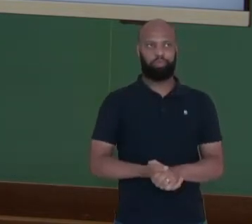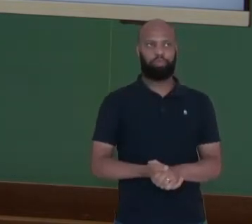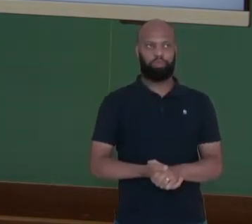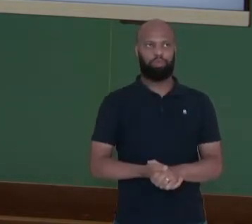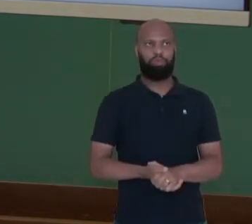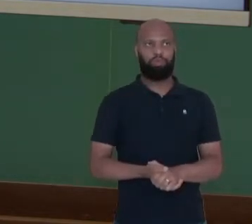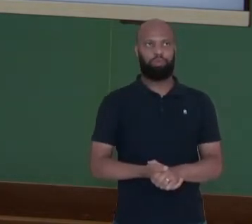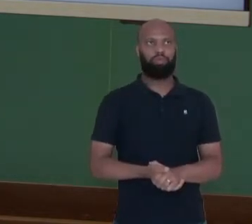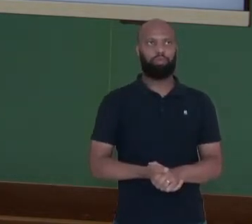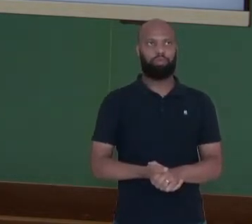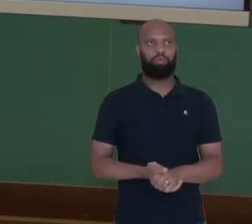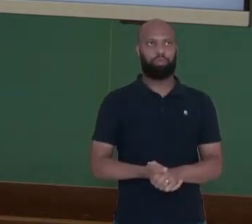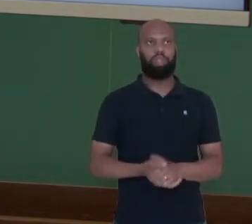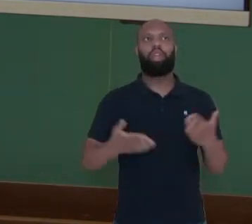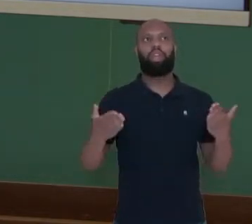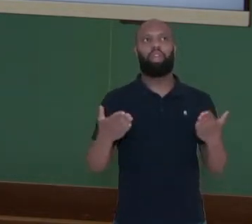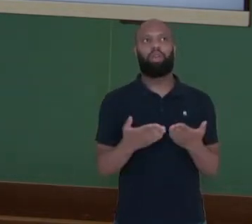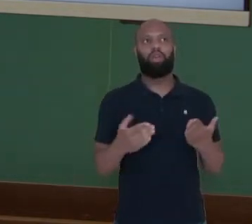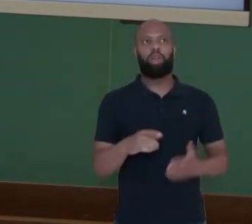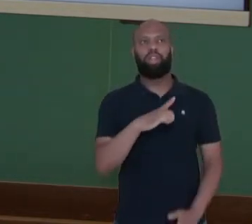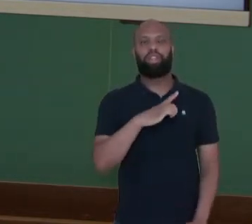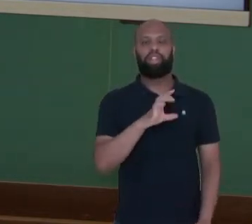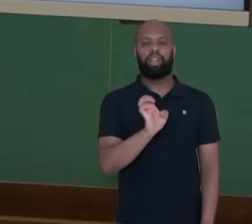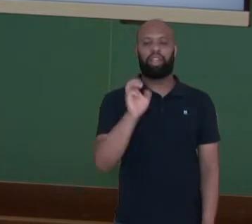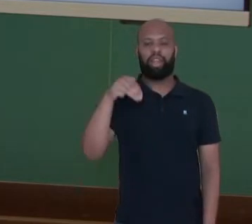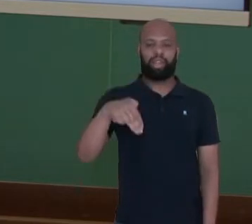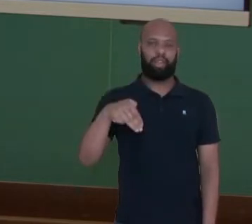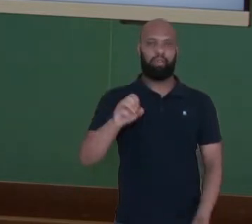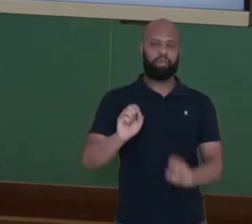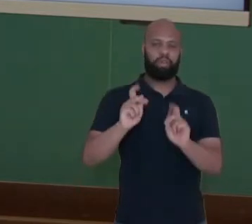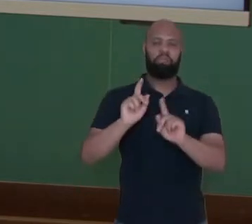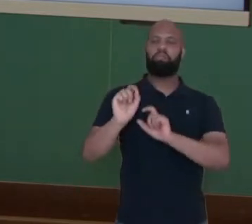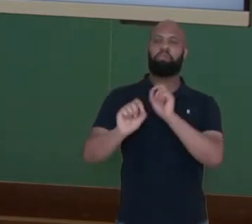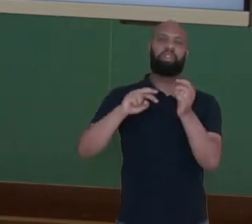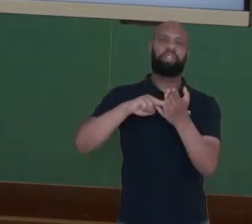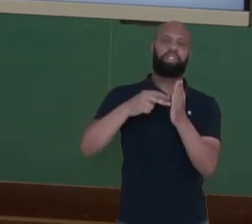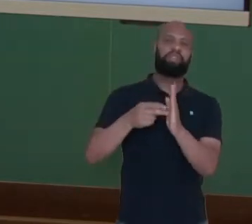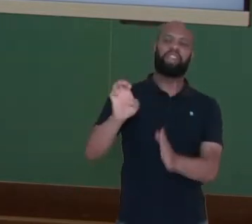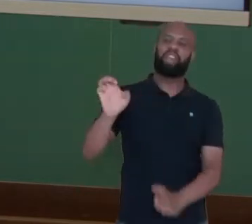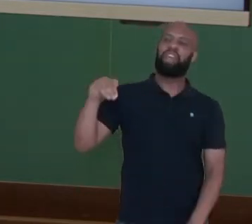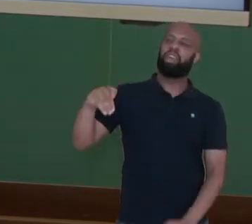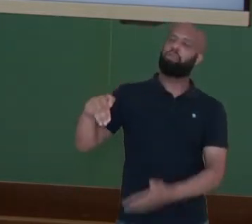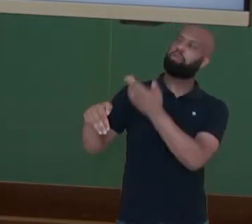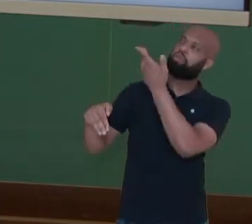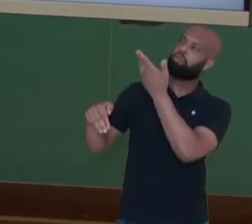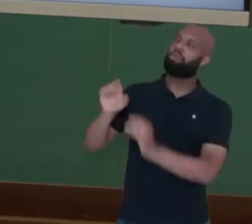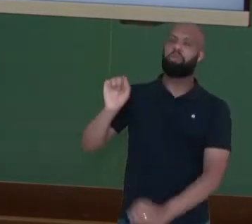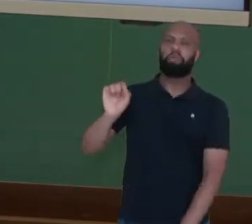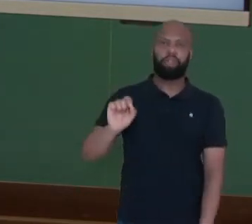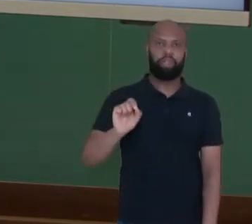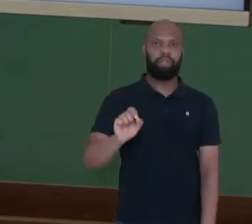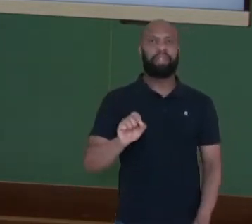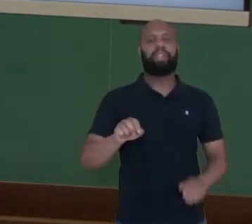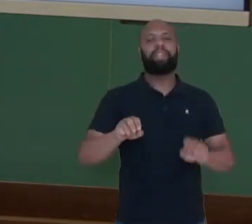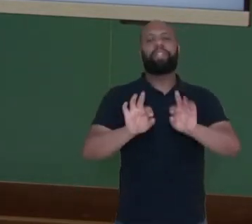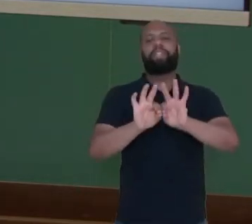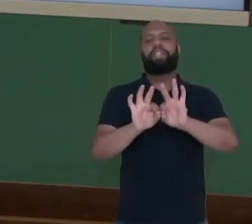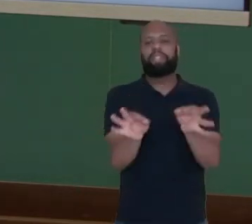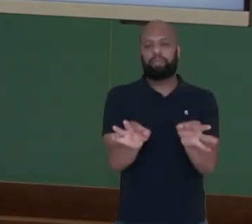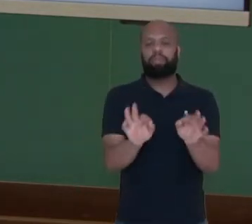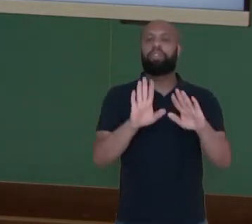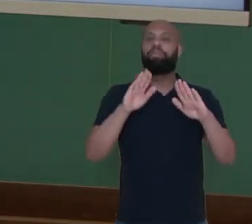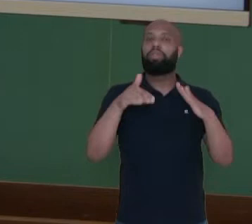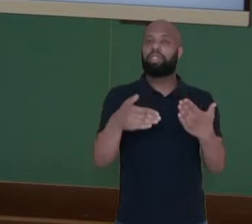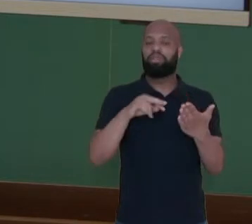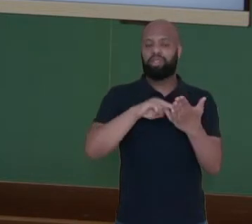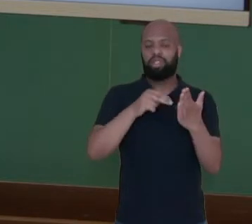Bem, vamos falar um pouquinho sobre a energia mecânica. Afinal, o que é energia mecânica? Cara, energia mecânica é muito simples. Energia